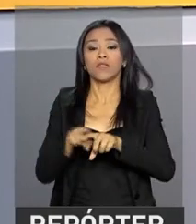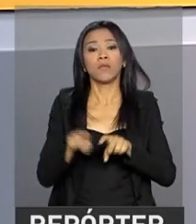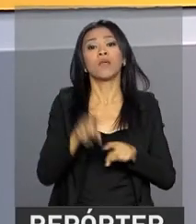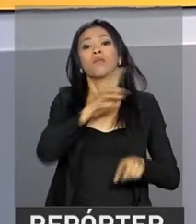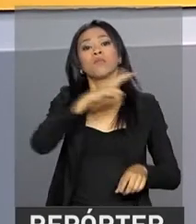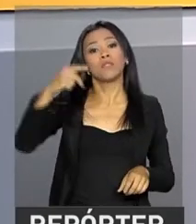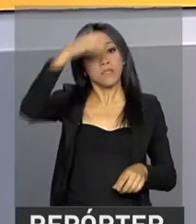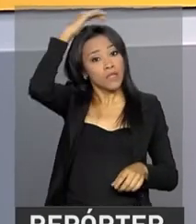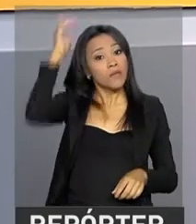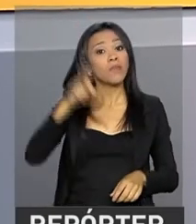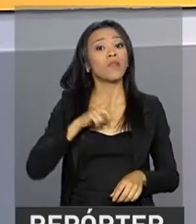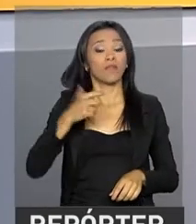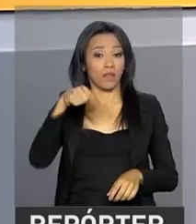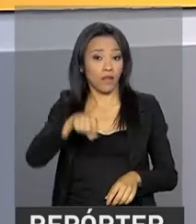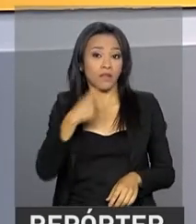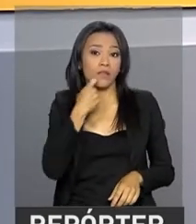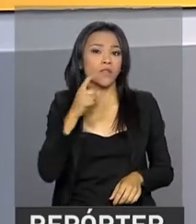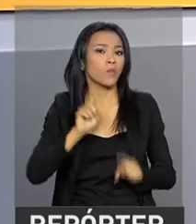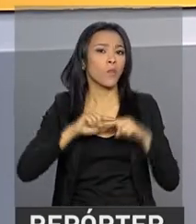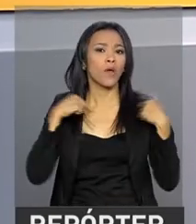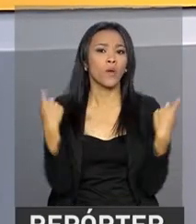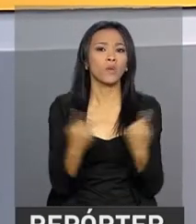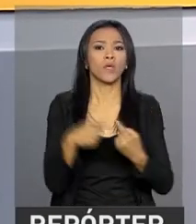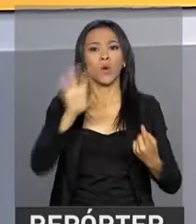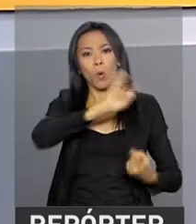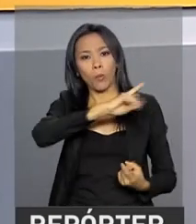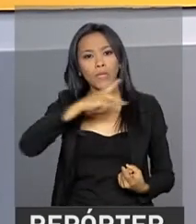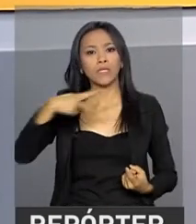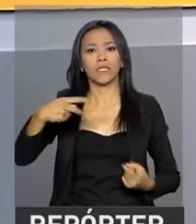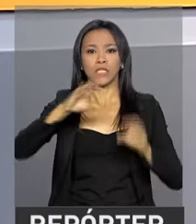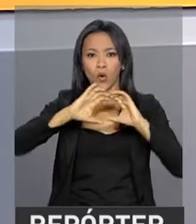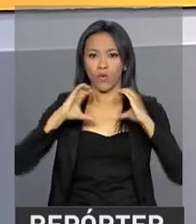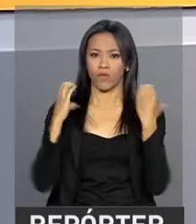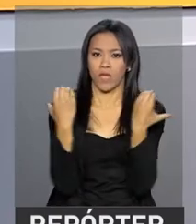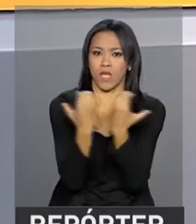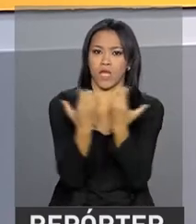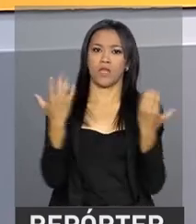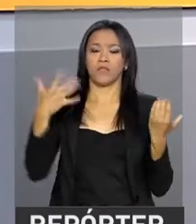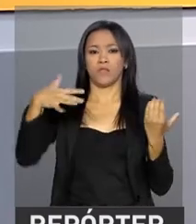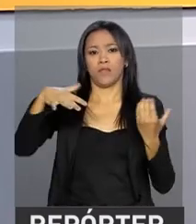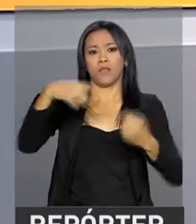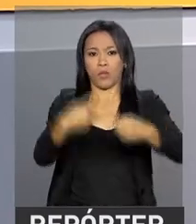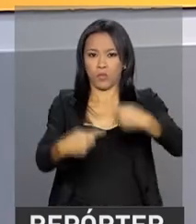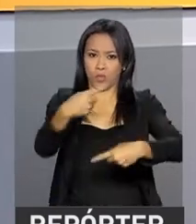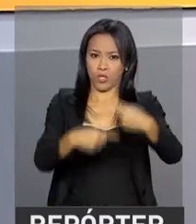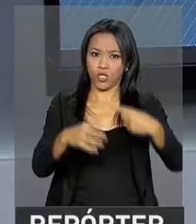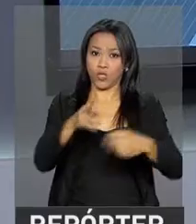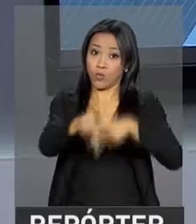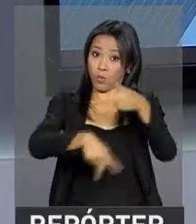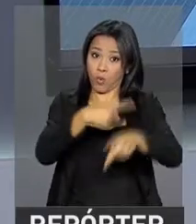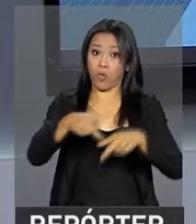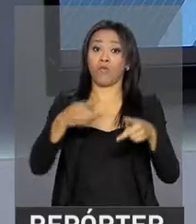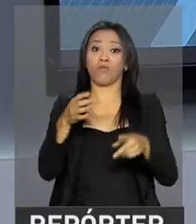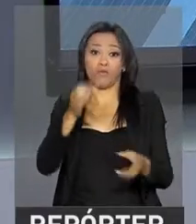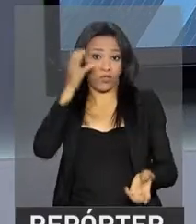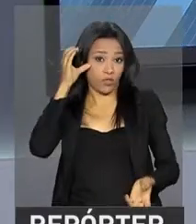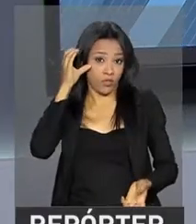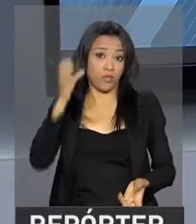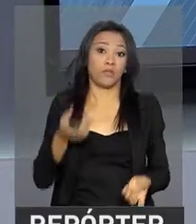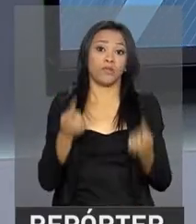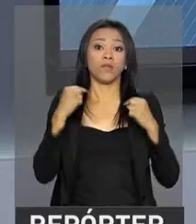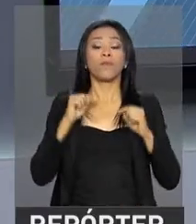nesta sexta-feira uma reunião com o presidente da Conferência Consultiva da Política do Povo Chinês. E em